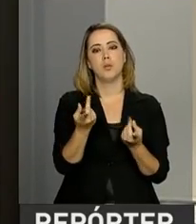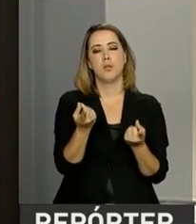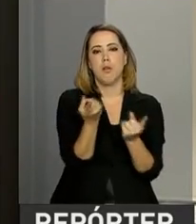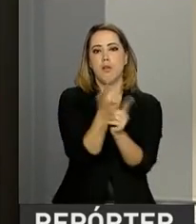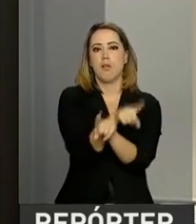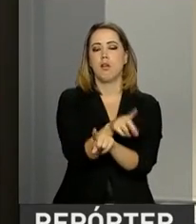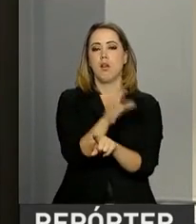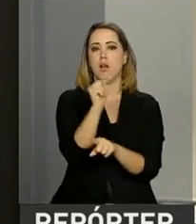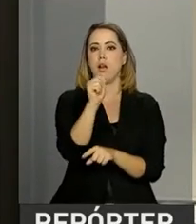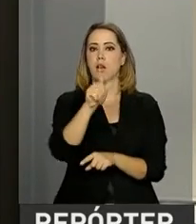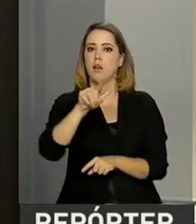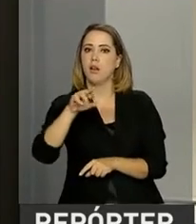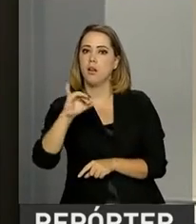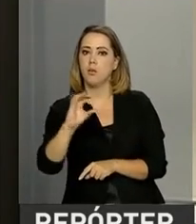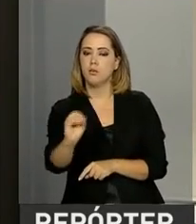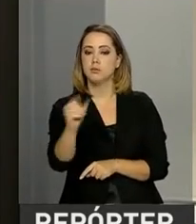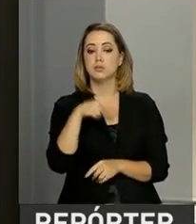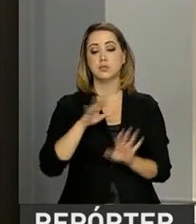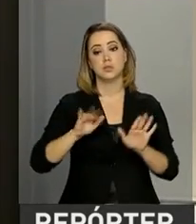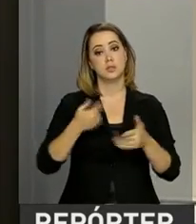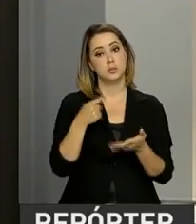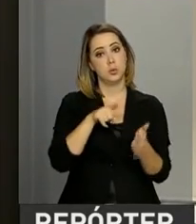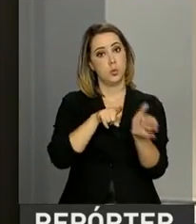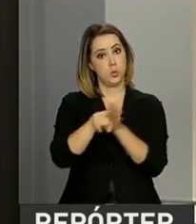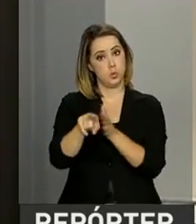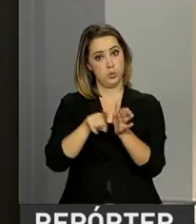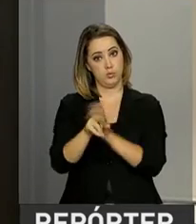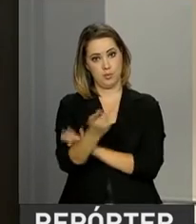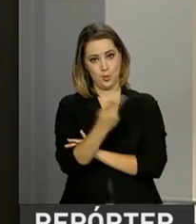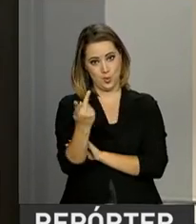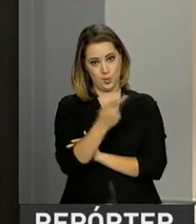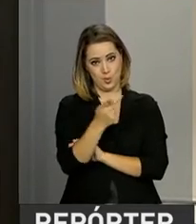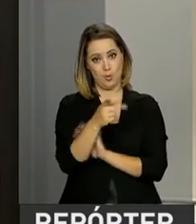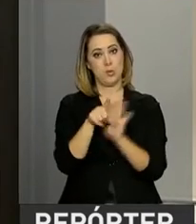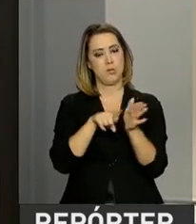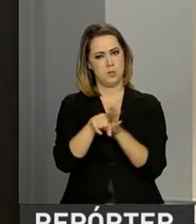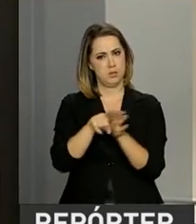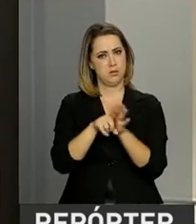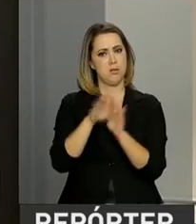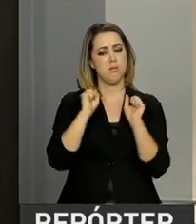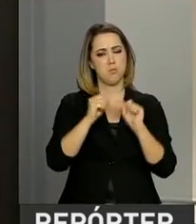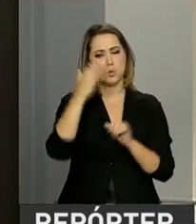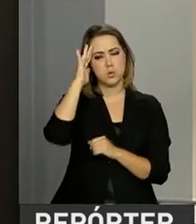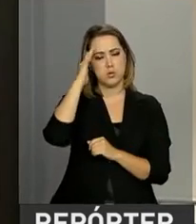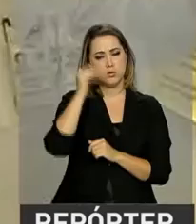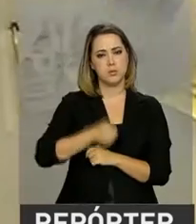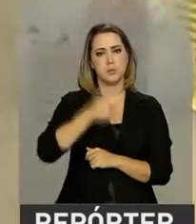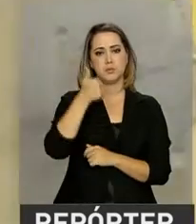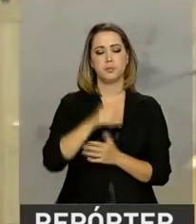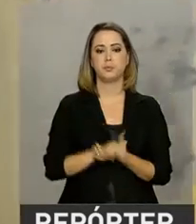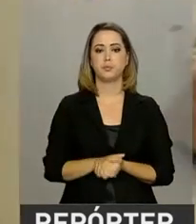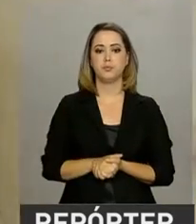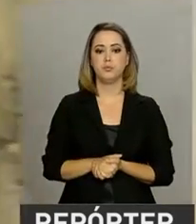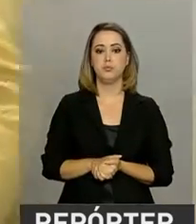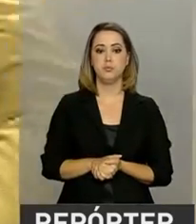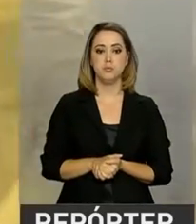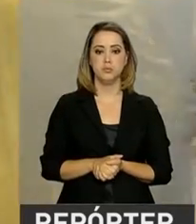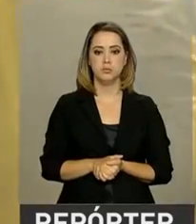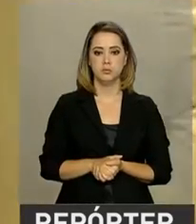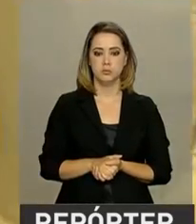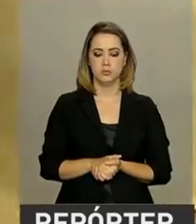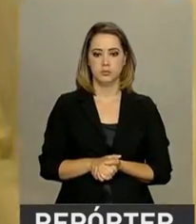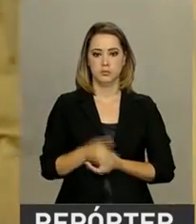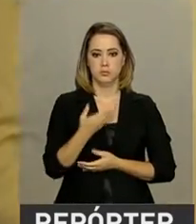e graças a essa dupla de pesquisadores brasileiros hoje dá para entender melhor por que isso ocorre sob a orientação do